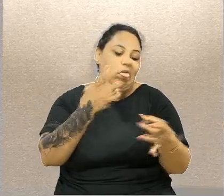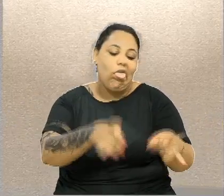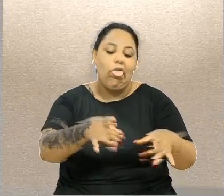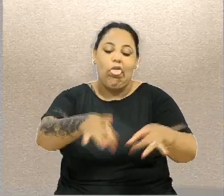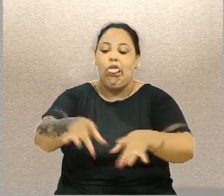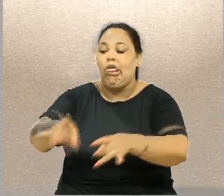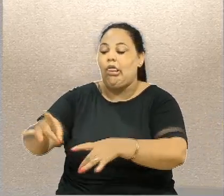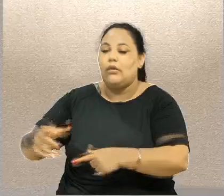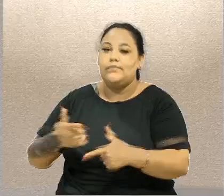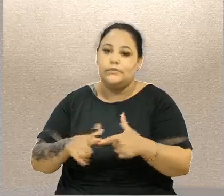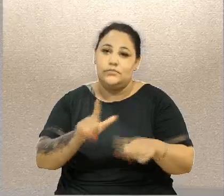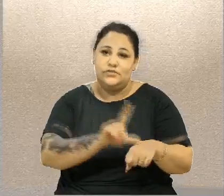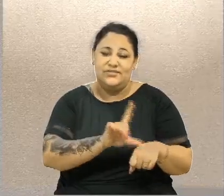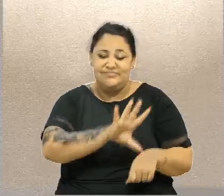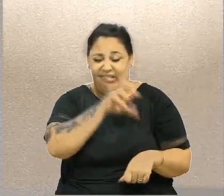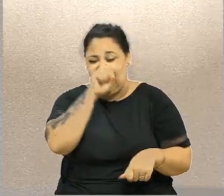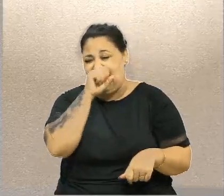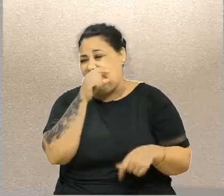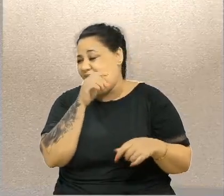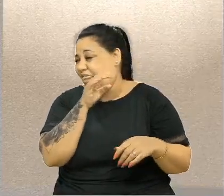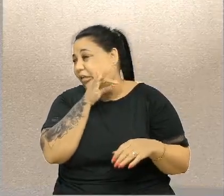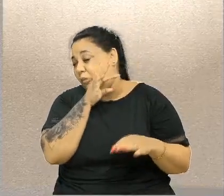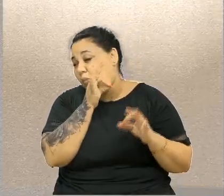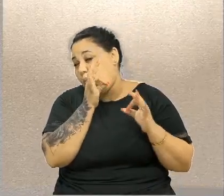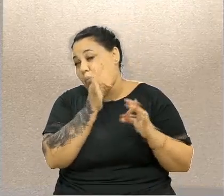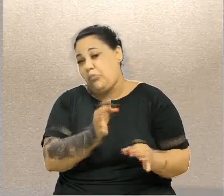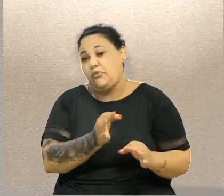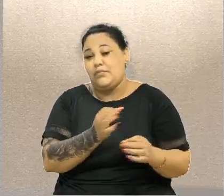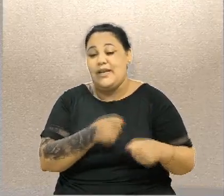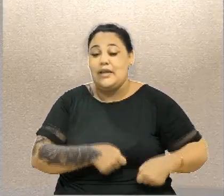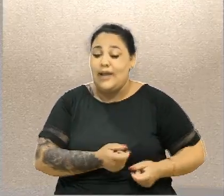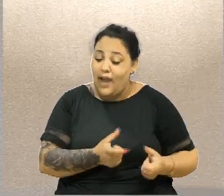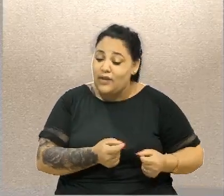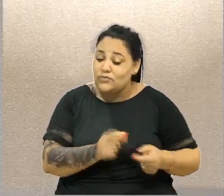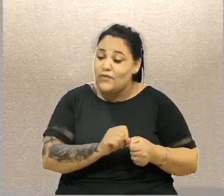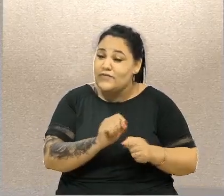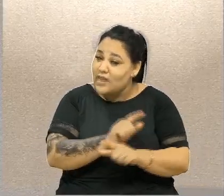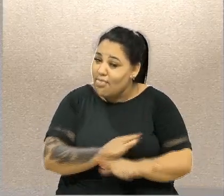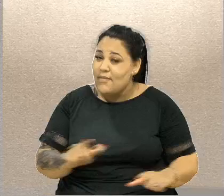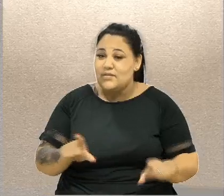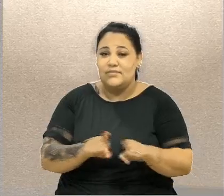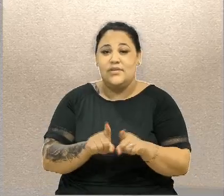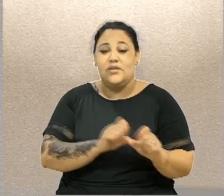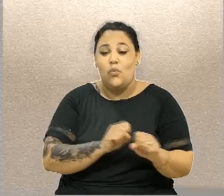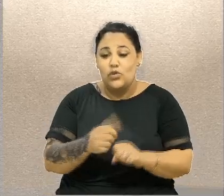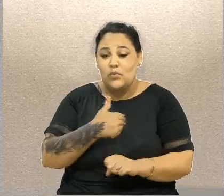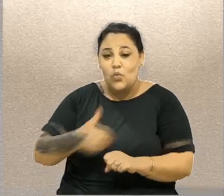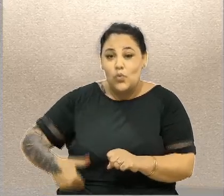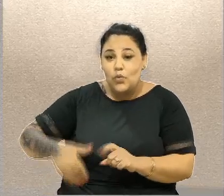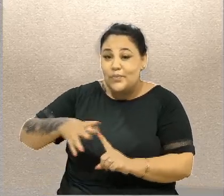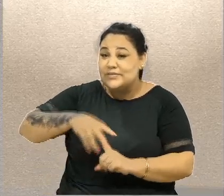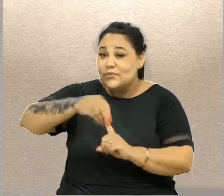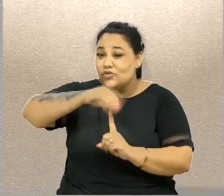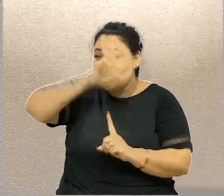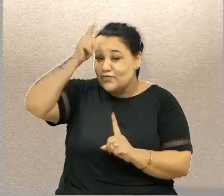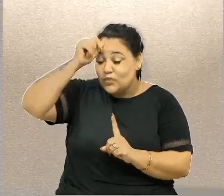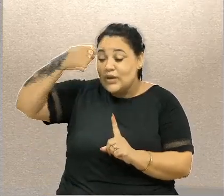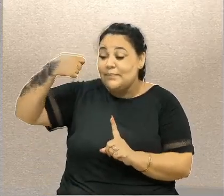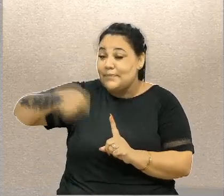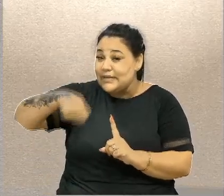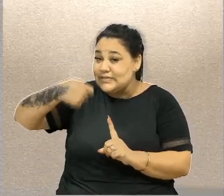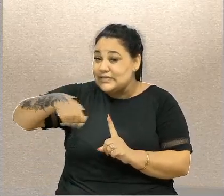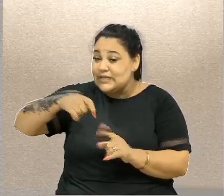o lojista, sem falar o cheiro, o gasto que o lojista tem com isso. Então, o poder público, principalmente a prefeitura, tem que fazer